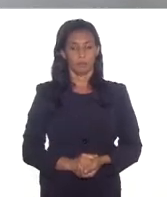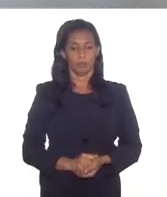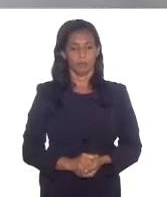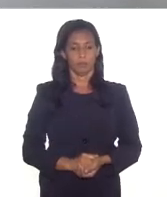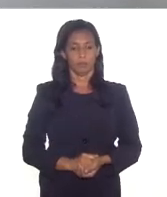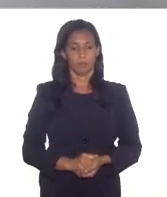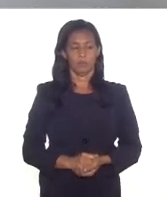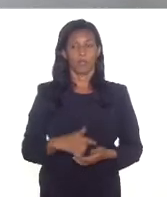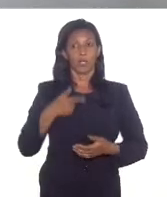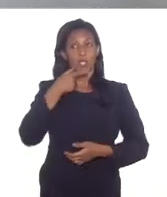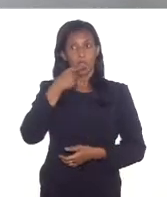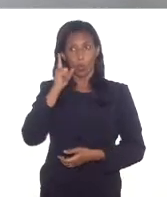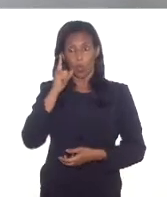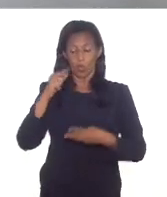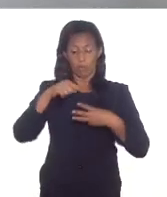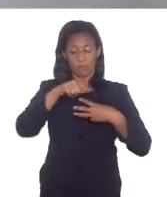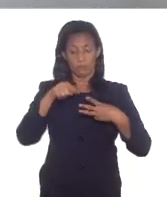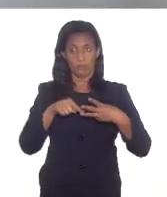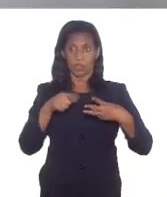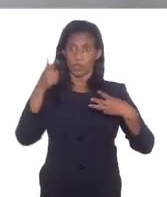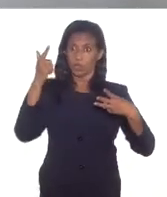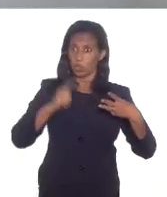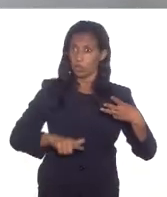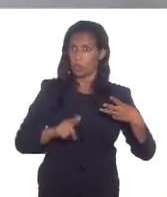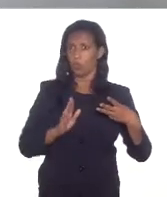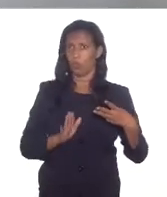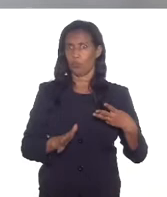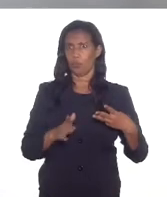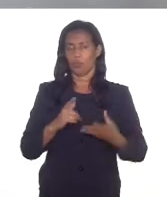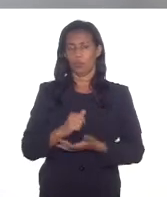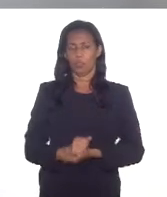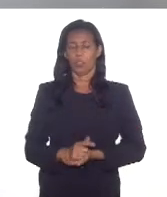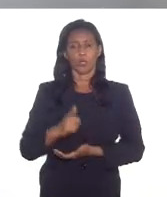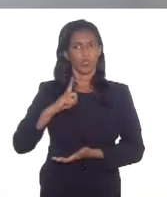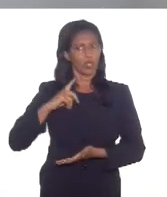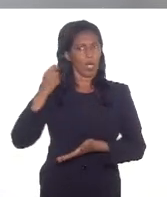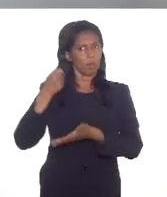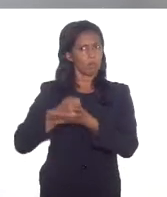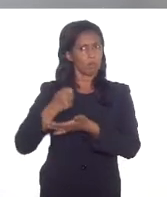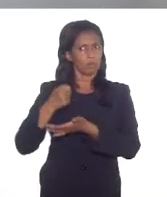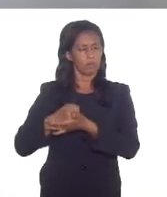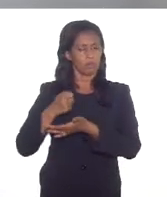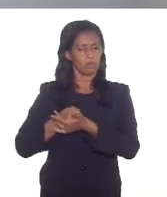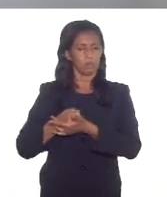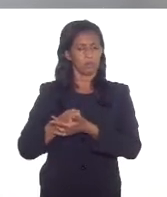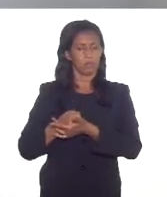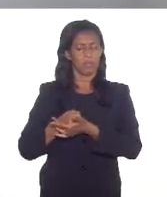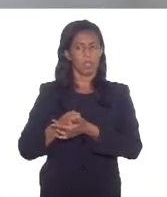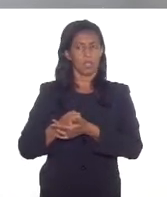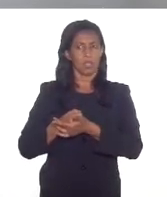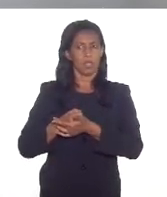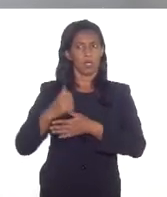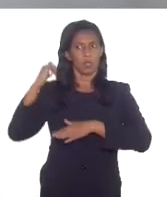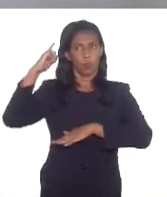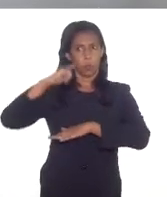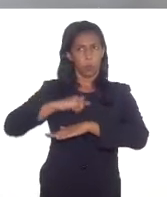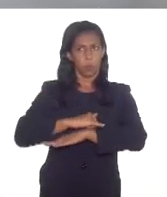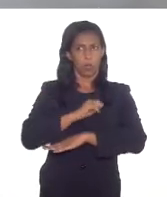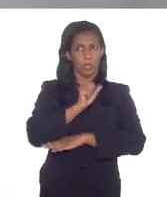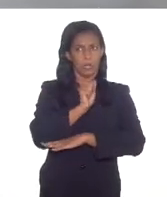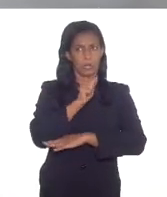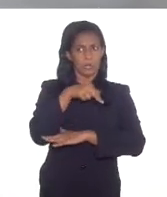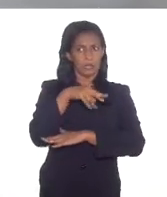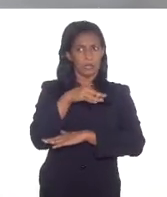e no dia de ontem. Temos, inclusive, insistido que a vocação do aeroporto Santos Dumont são para os